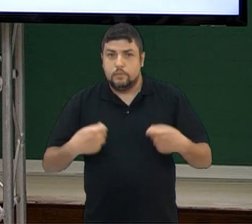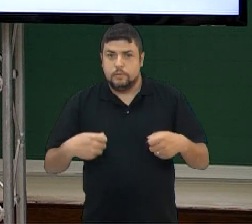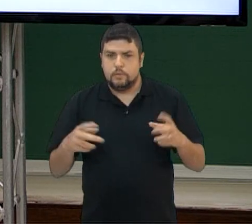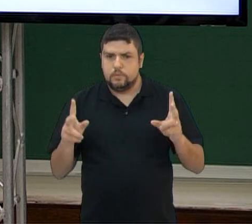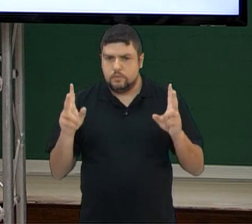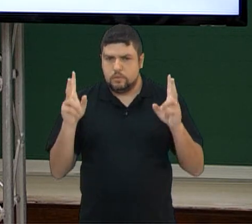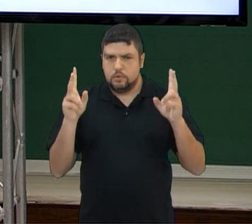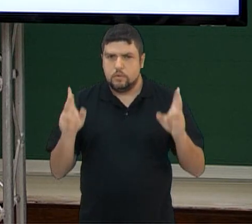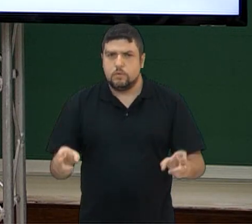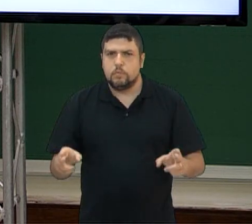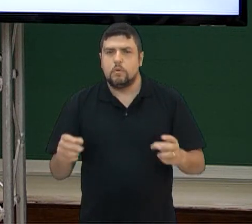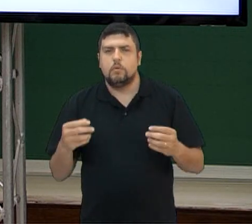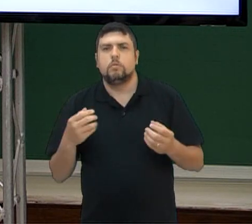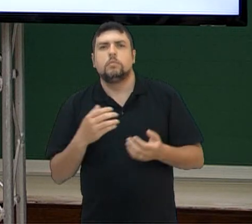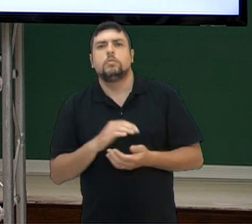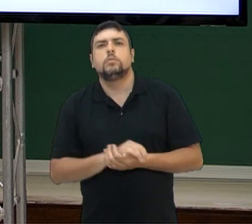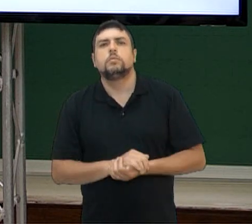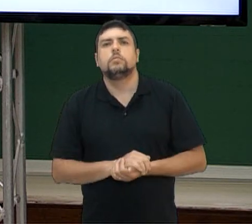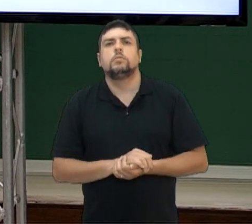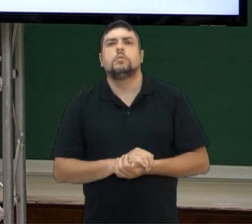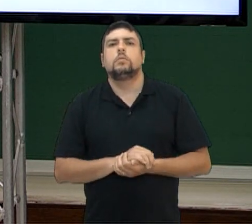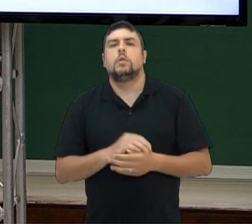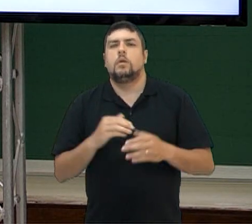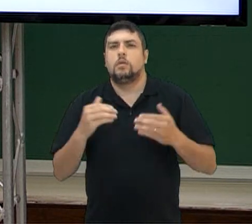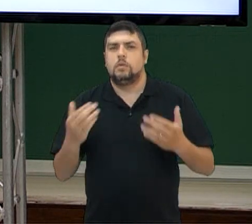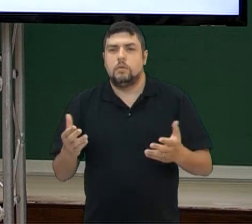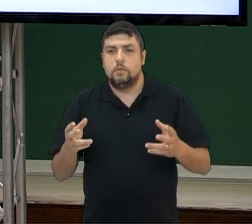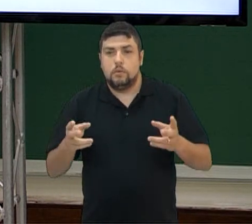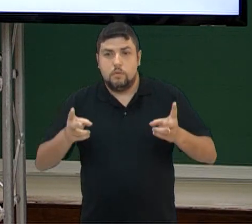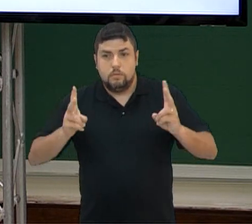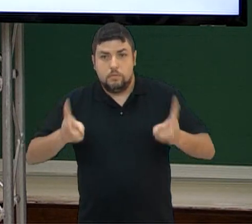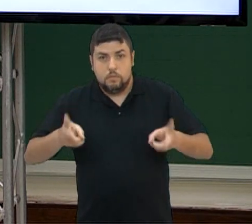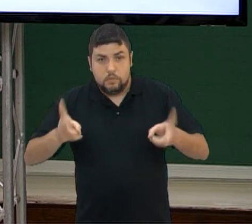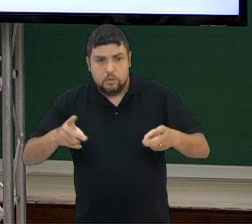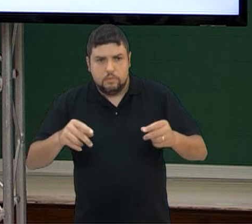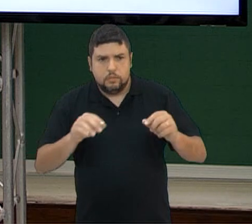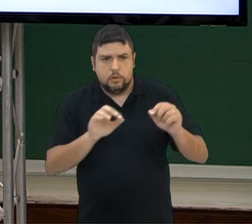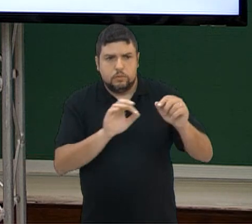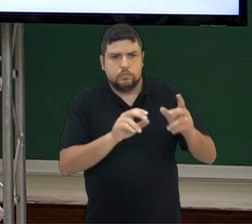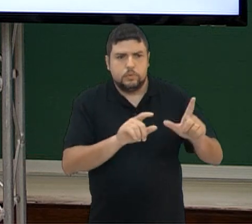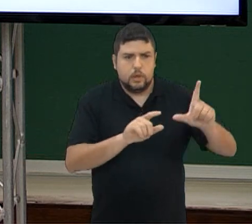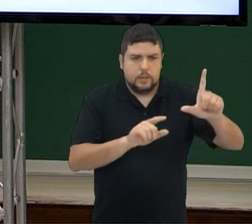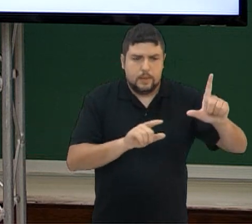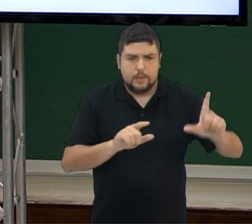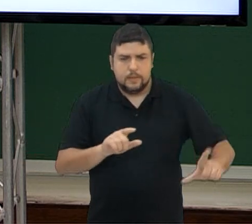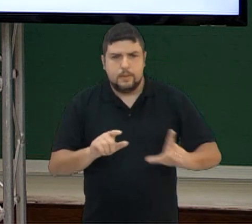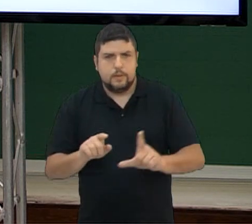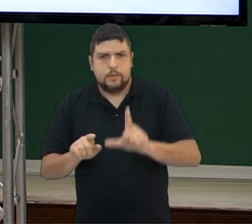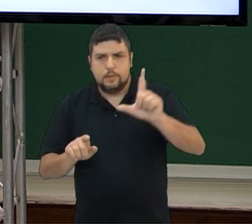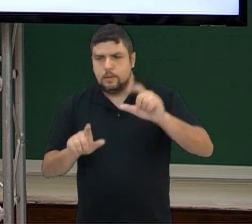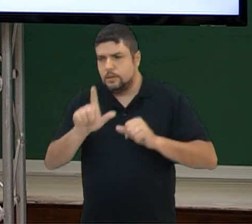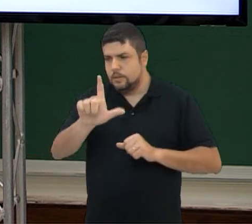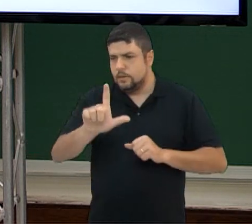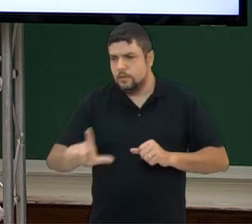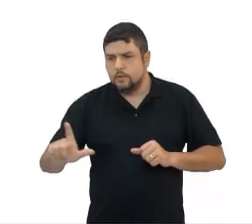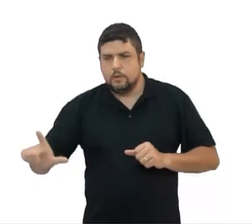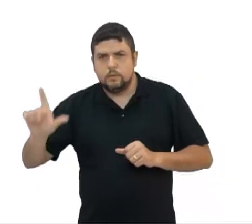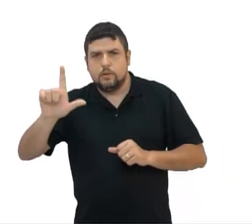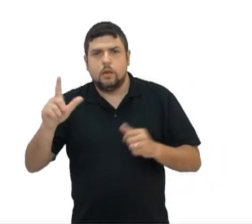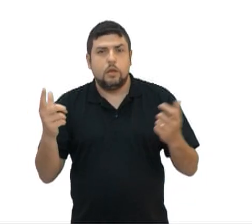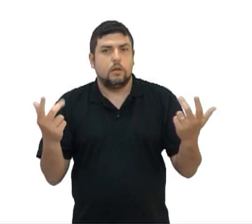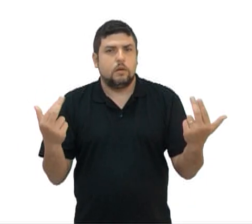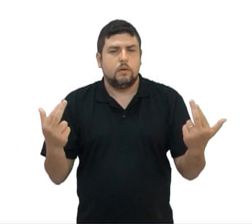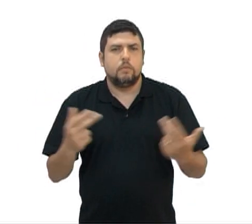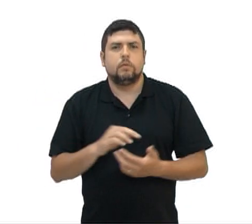essa observação nos enunciados. Mesma quantidade de lados.